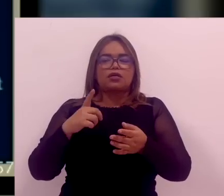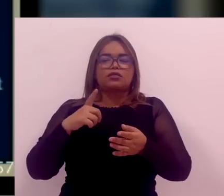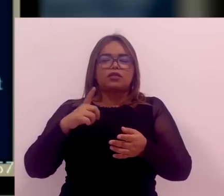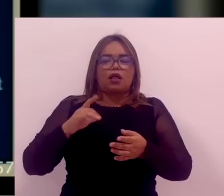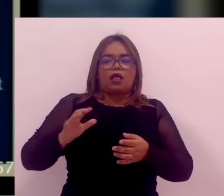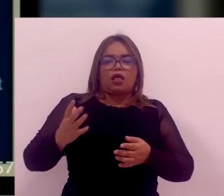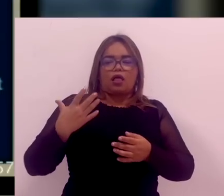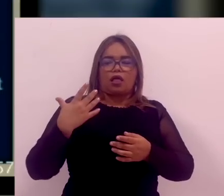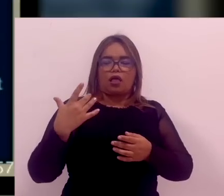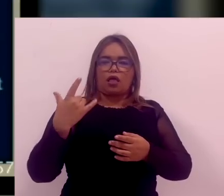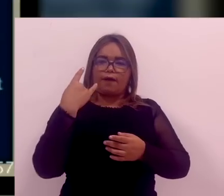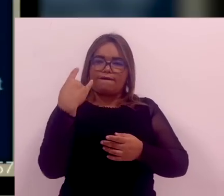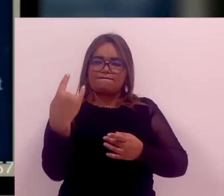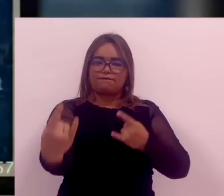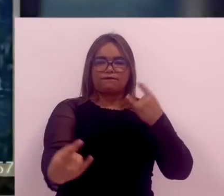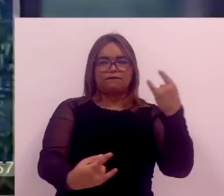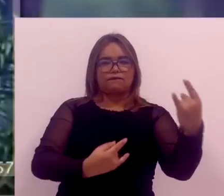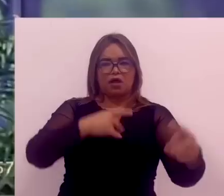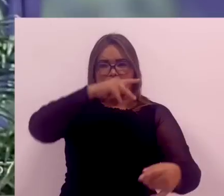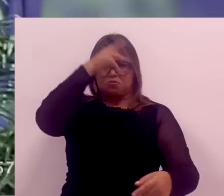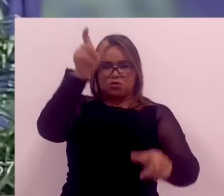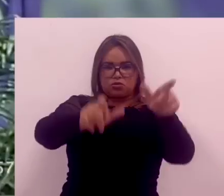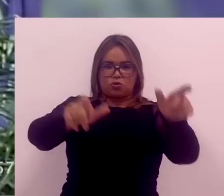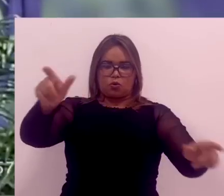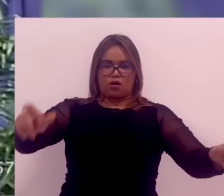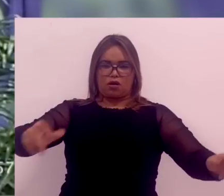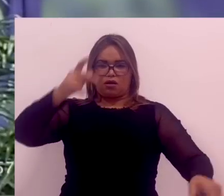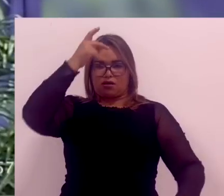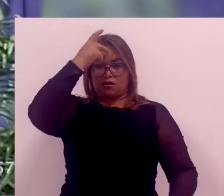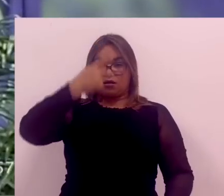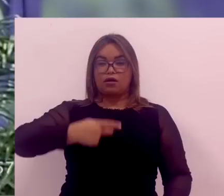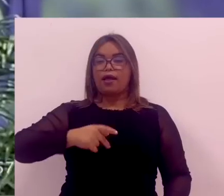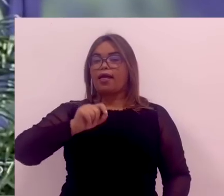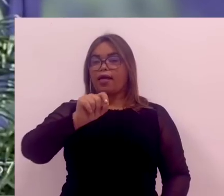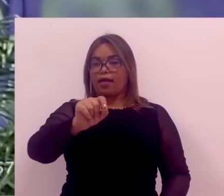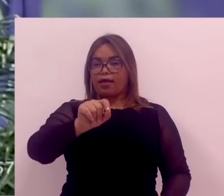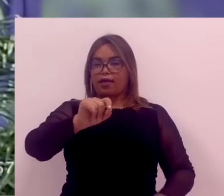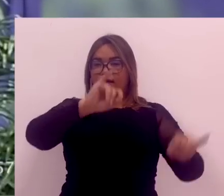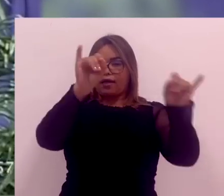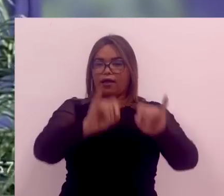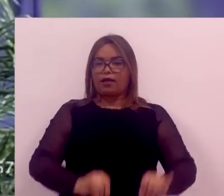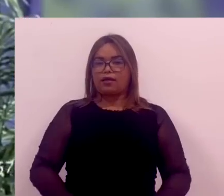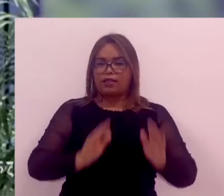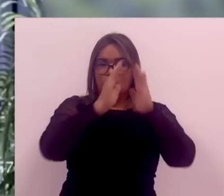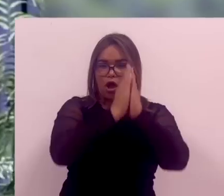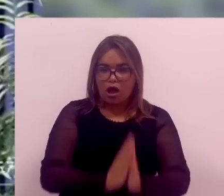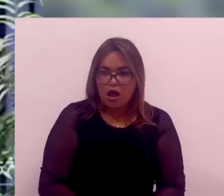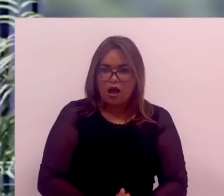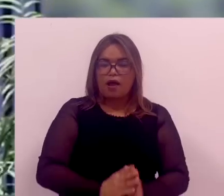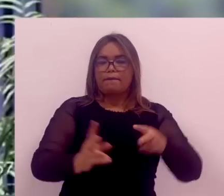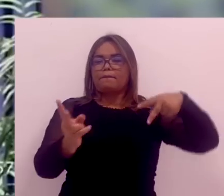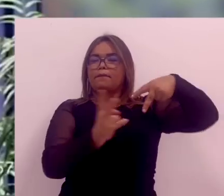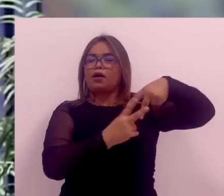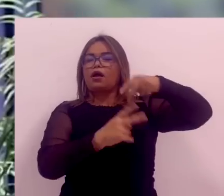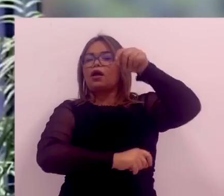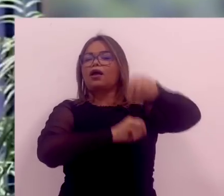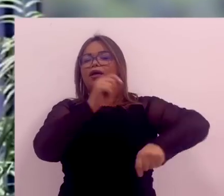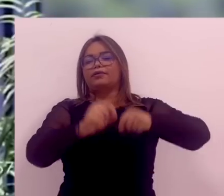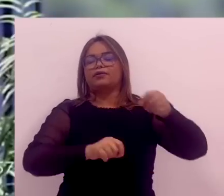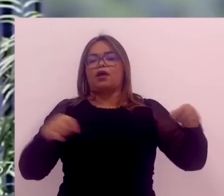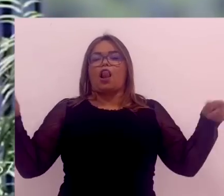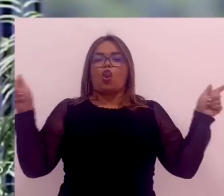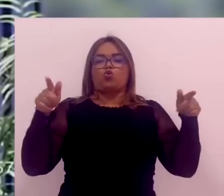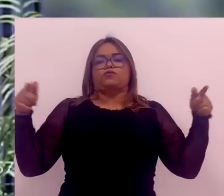seu esplendor intolerável, ele cega as almas fracas, sensuais e egoístas. Não duvide disso. Então quem é o